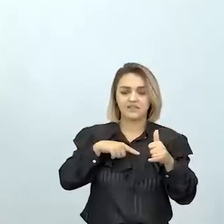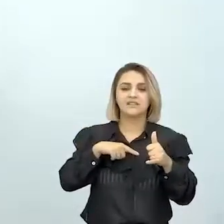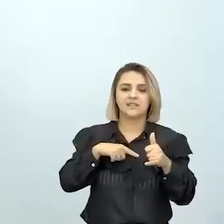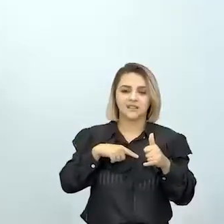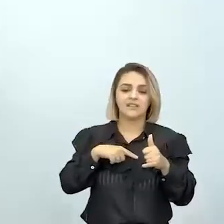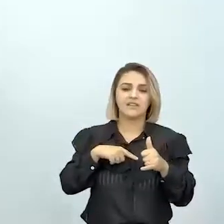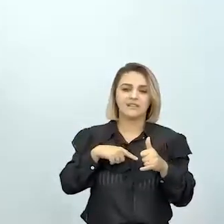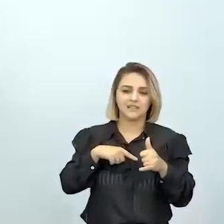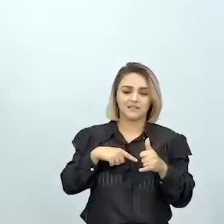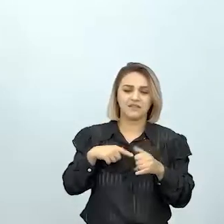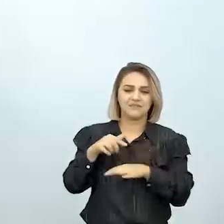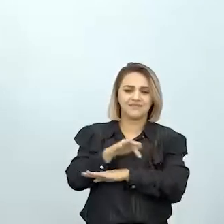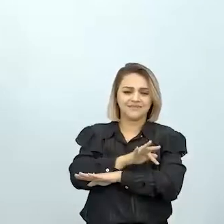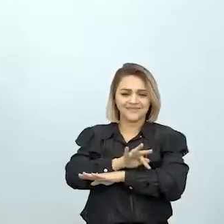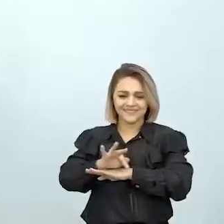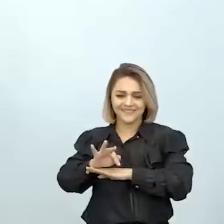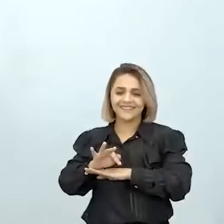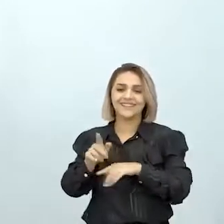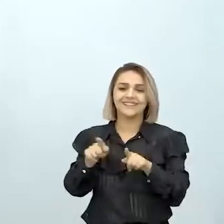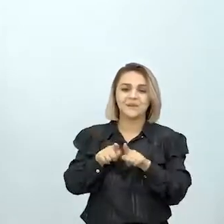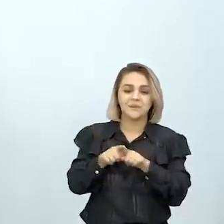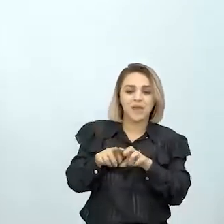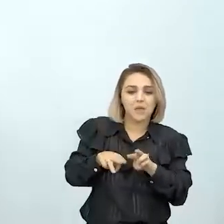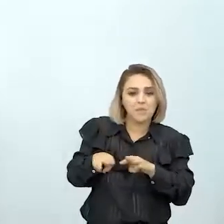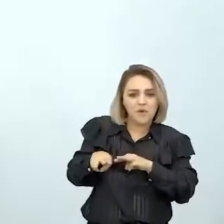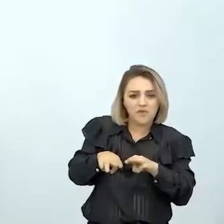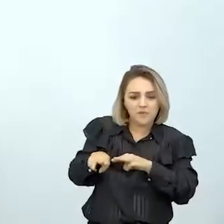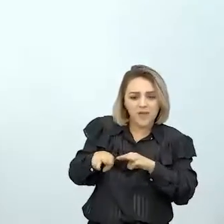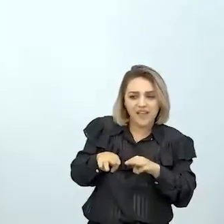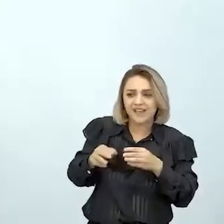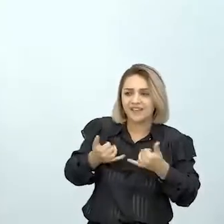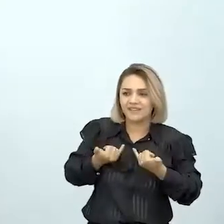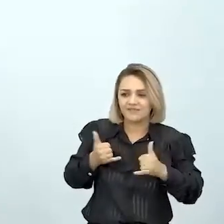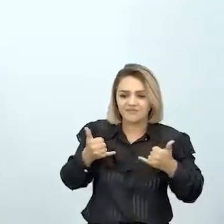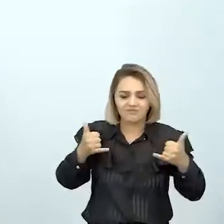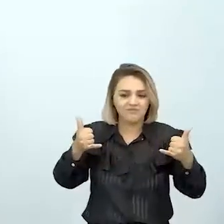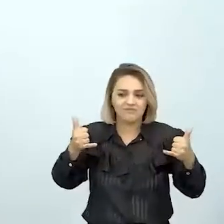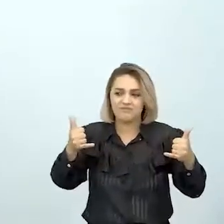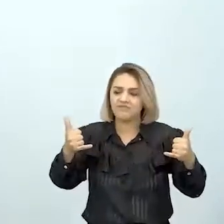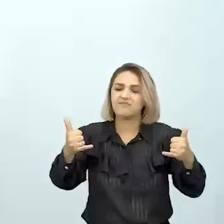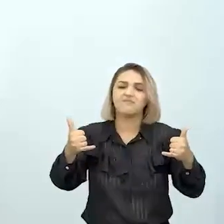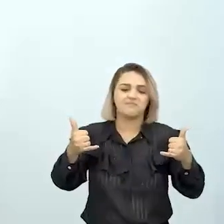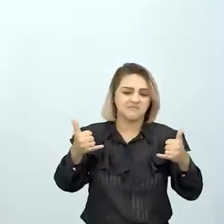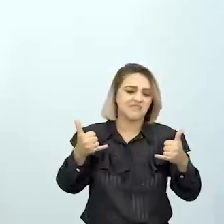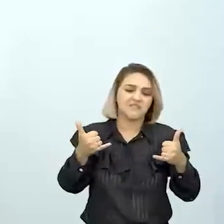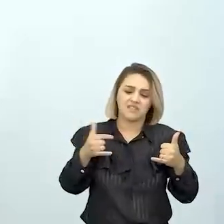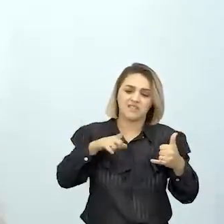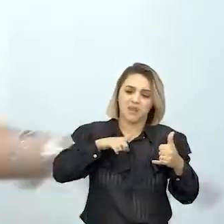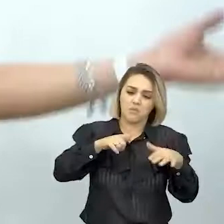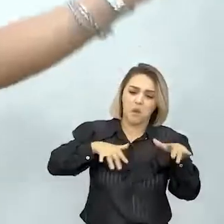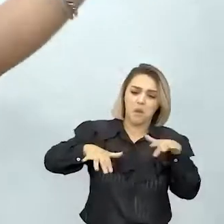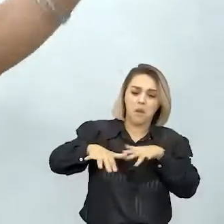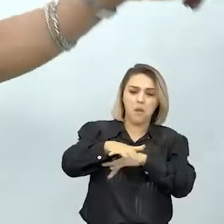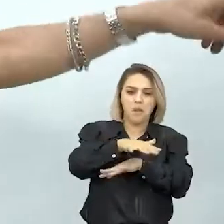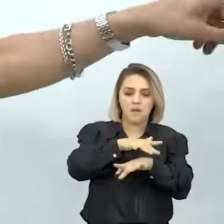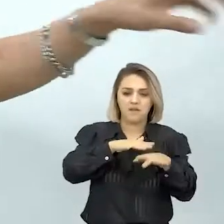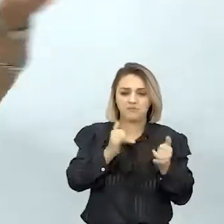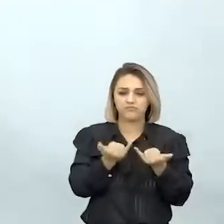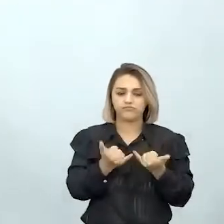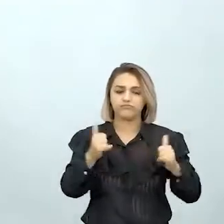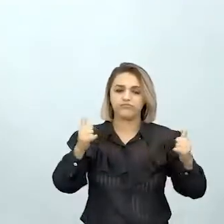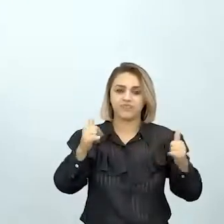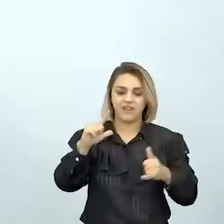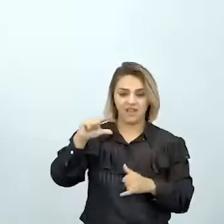vemos isso aí, toda vez que nós temos um movimento de cargas elétricas, de elétrons, nós temos aí então a corrente elétrica. Então, a água